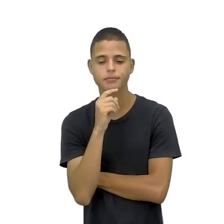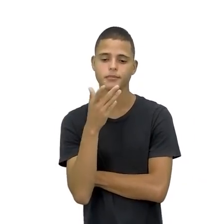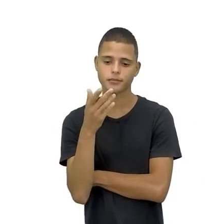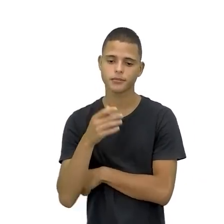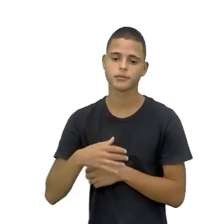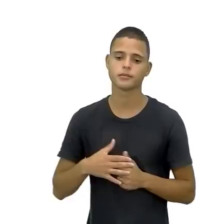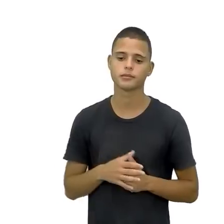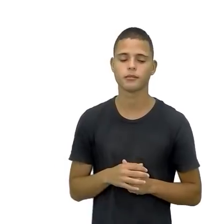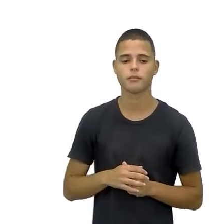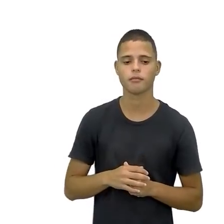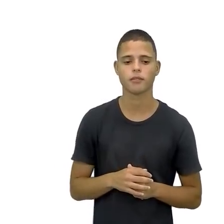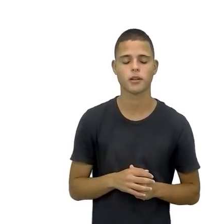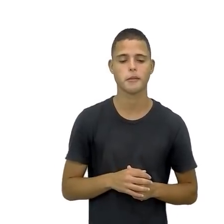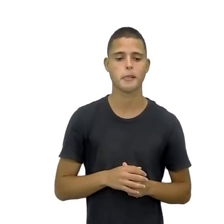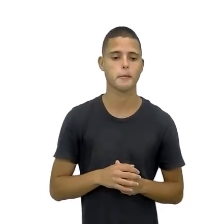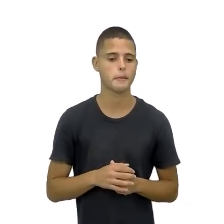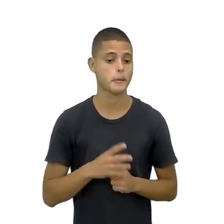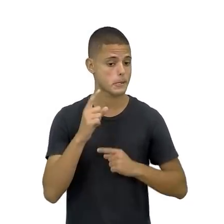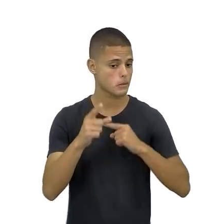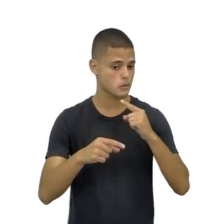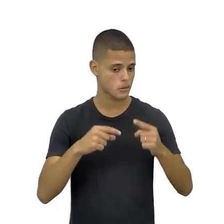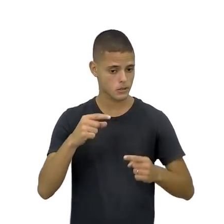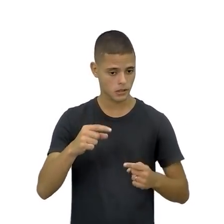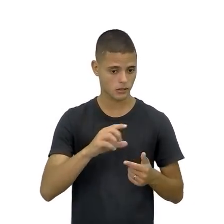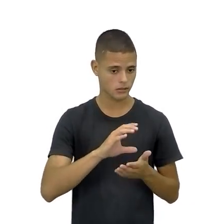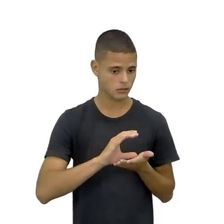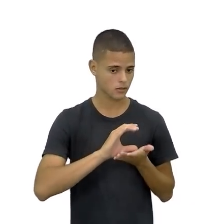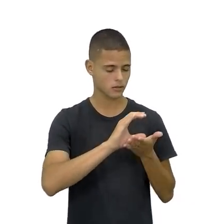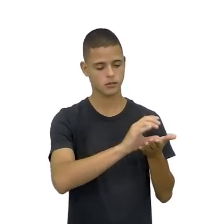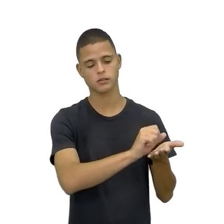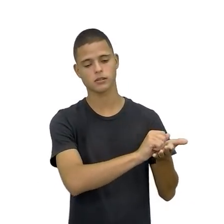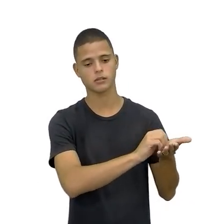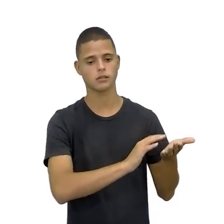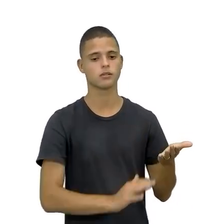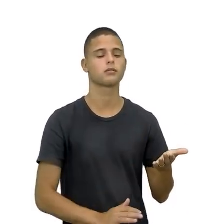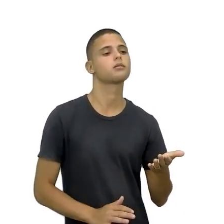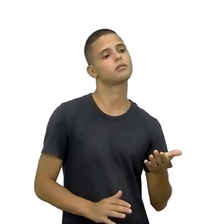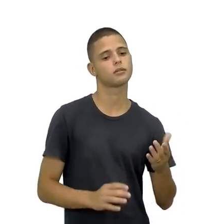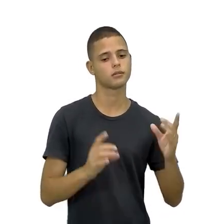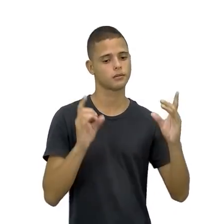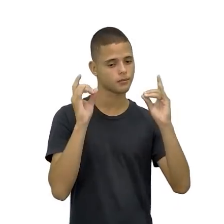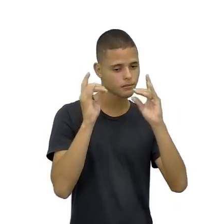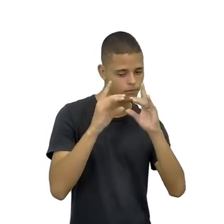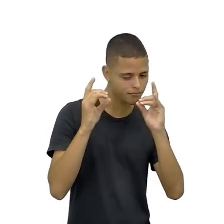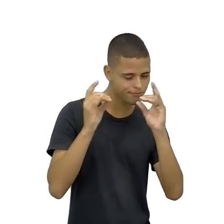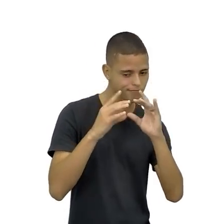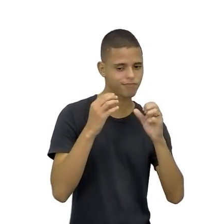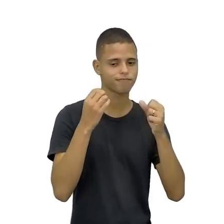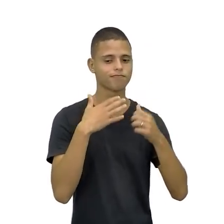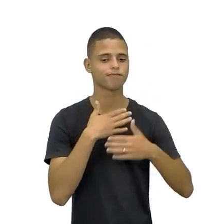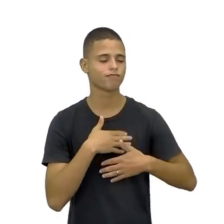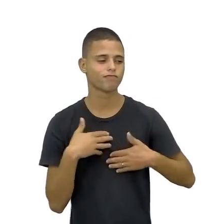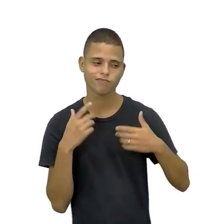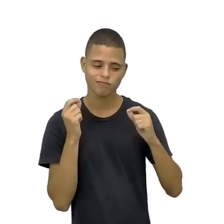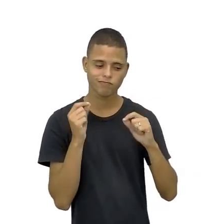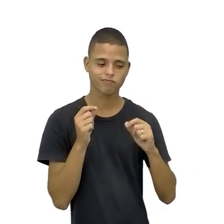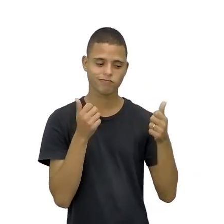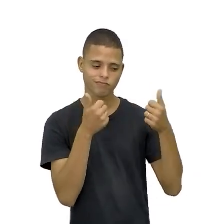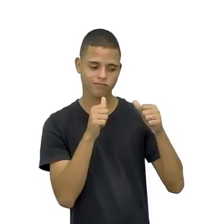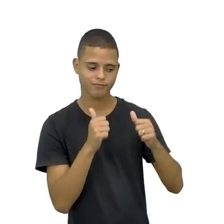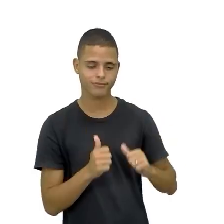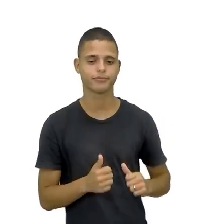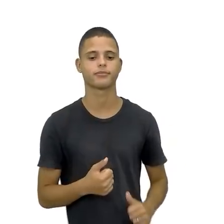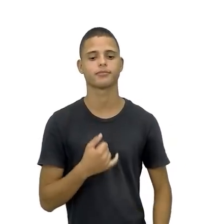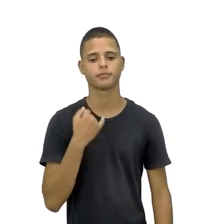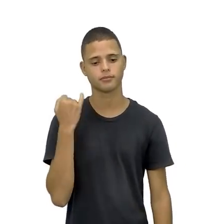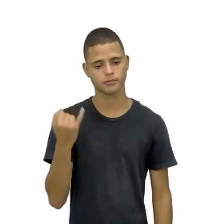Aí, então, depois que ele vai receber essas atividades, ele vai preparar um feedback, é sempre importante dar um